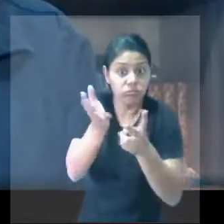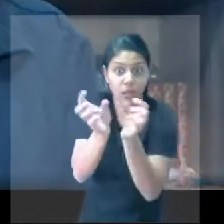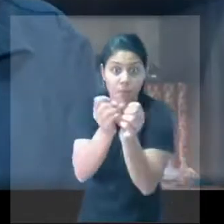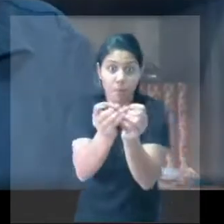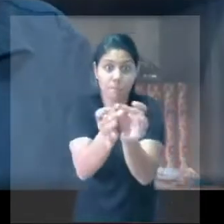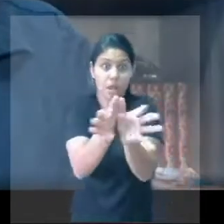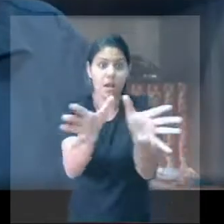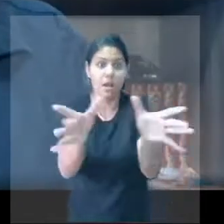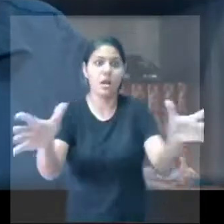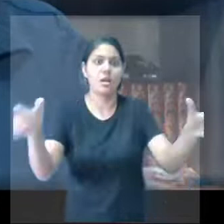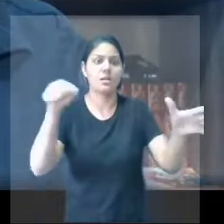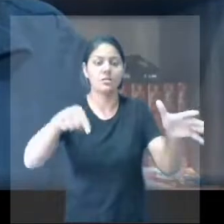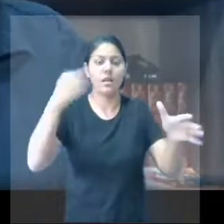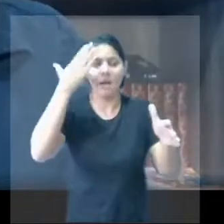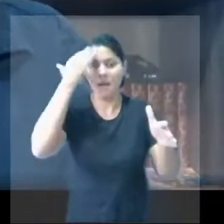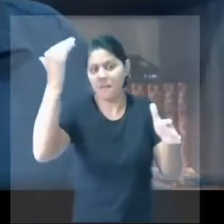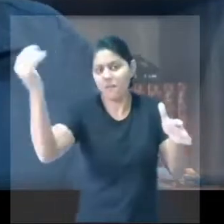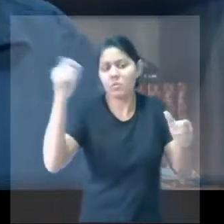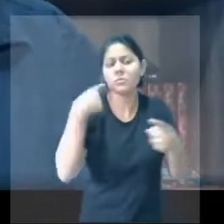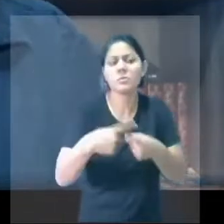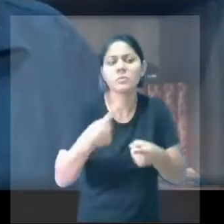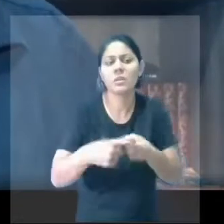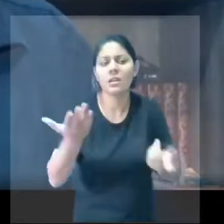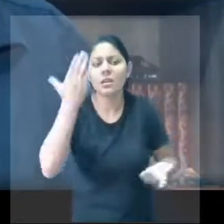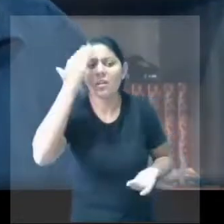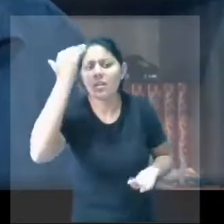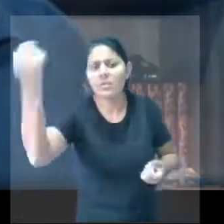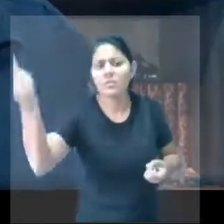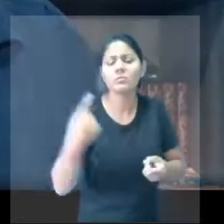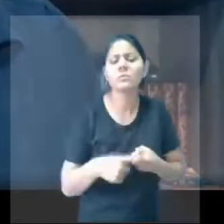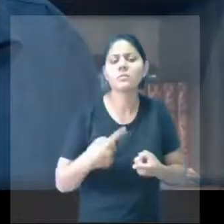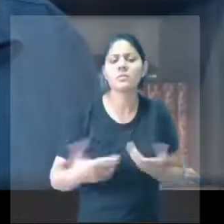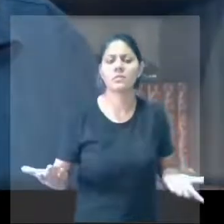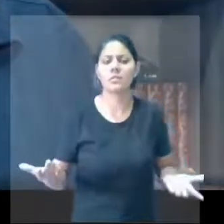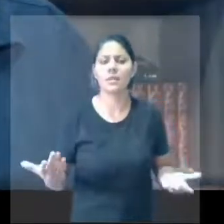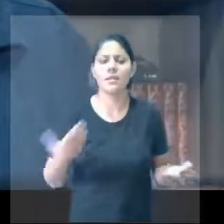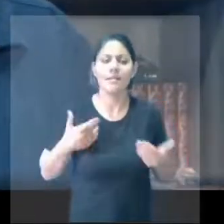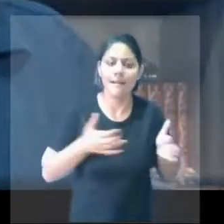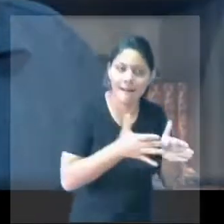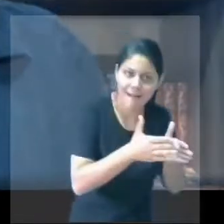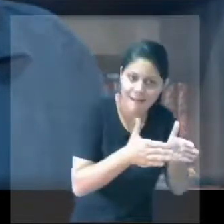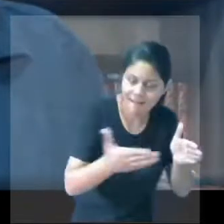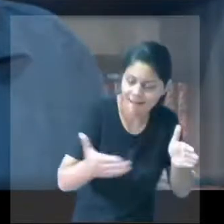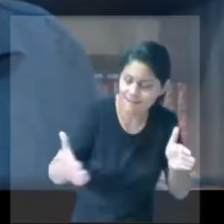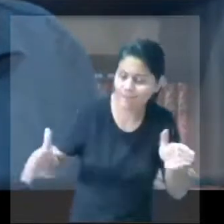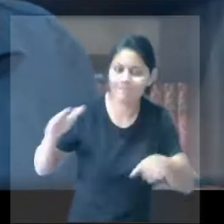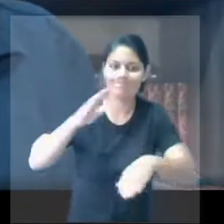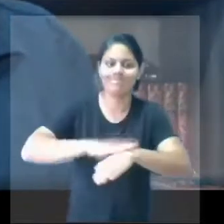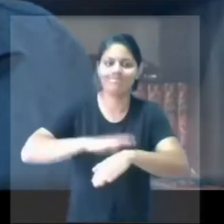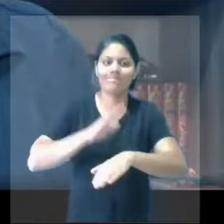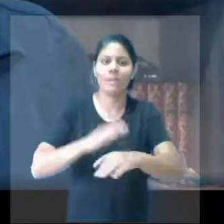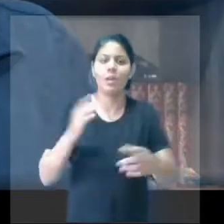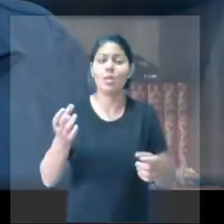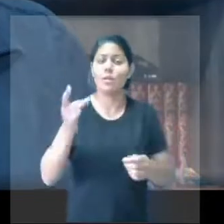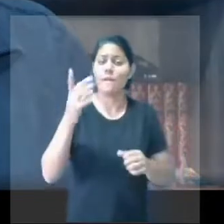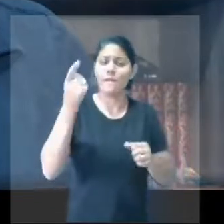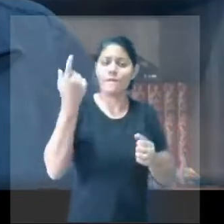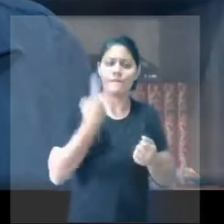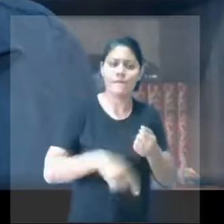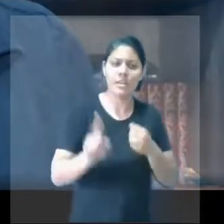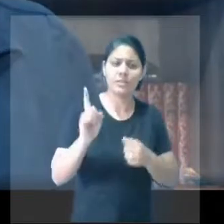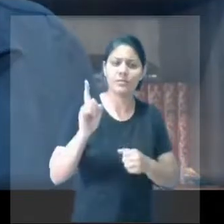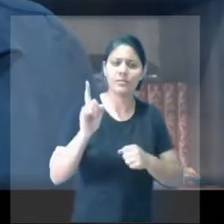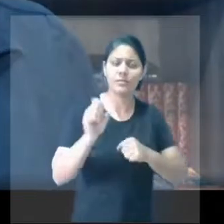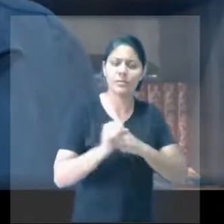que essas obras estão ali sempre. Na verdade, isso é algo conduzido ao longo do tempo. No final do século XIX,